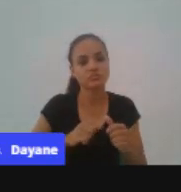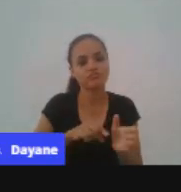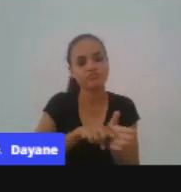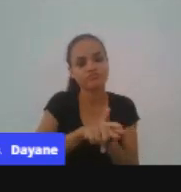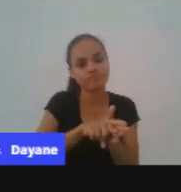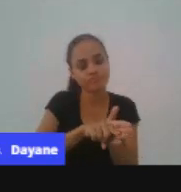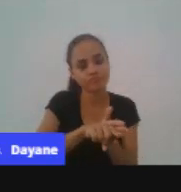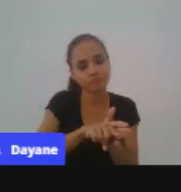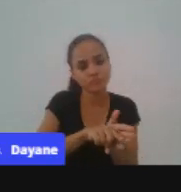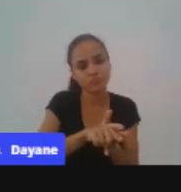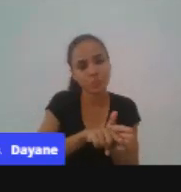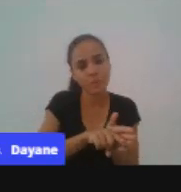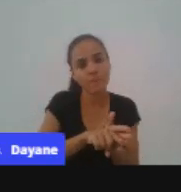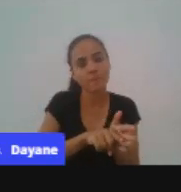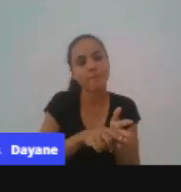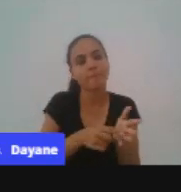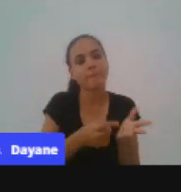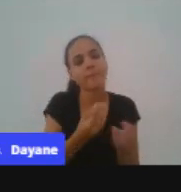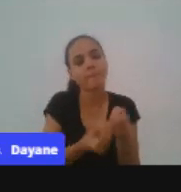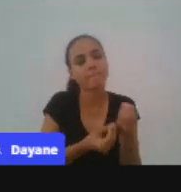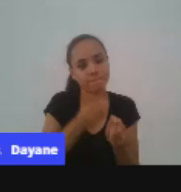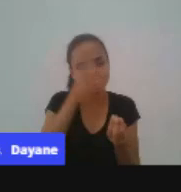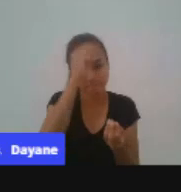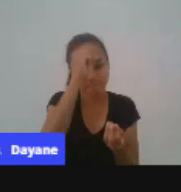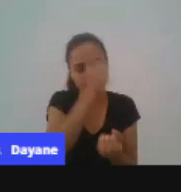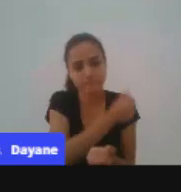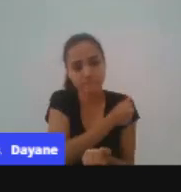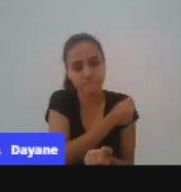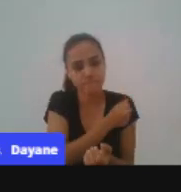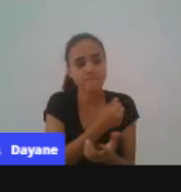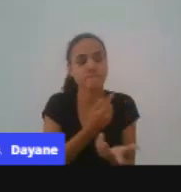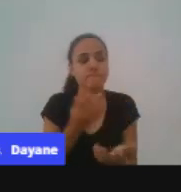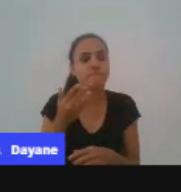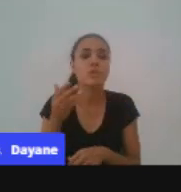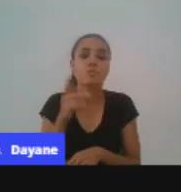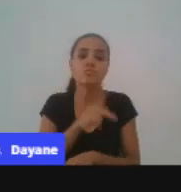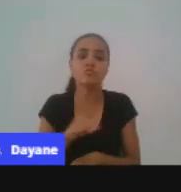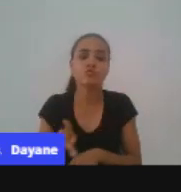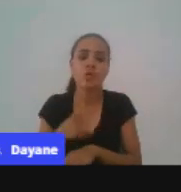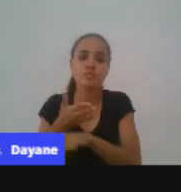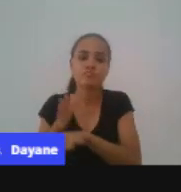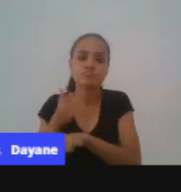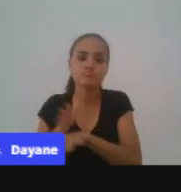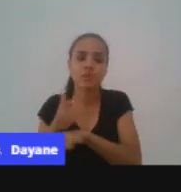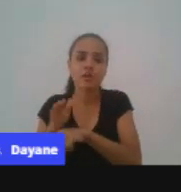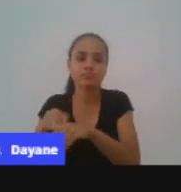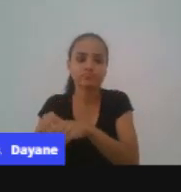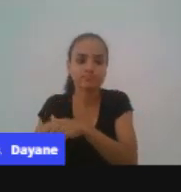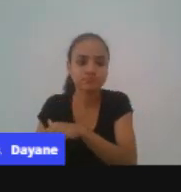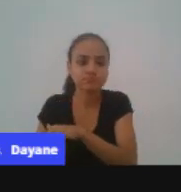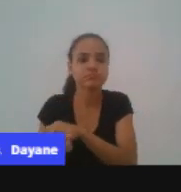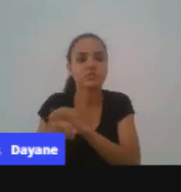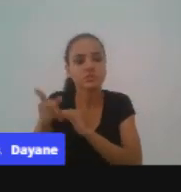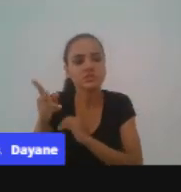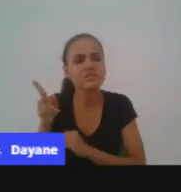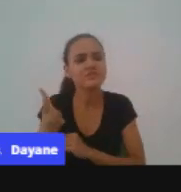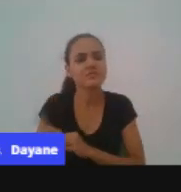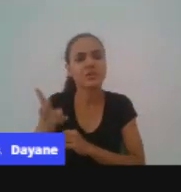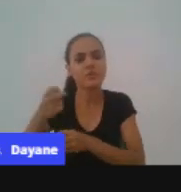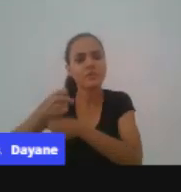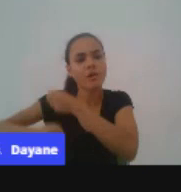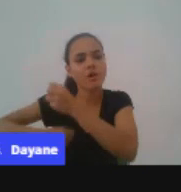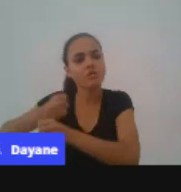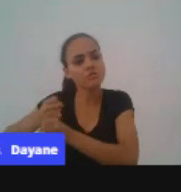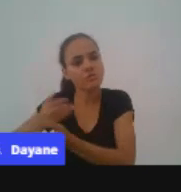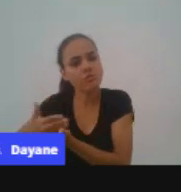atividade diagnóstica é uma prática nossa, né, dos professores, a gente sempre, quando nós começamos o ano, nós desenvolvemos